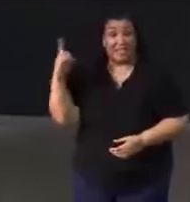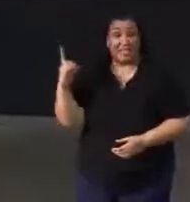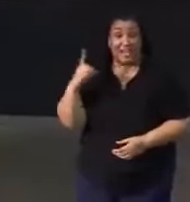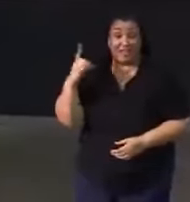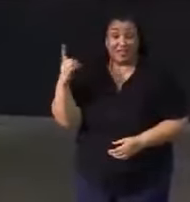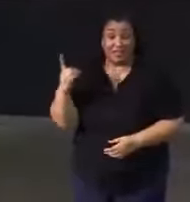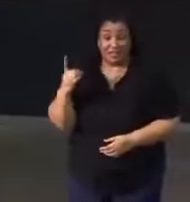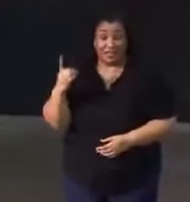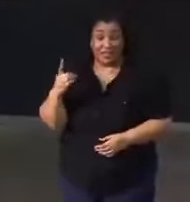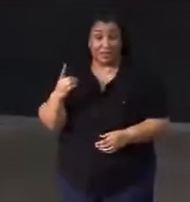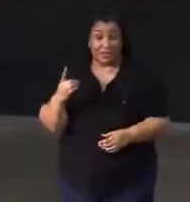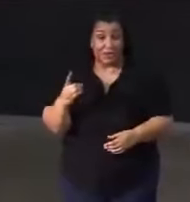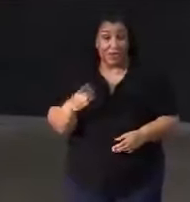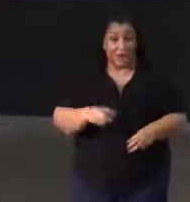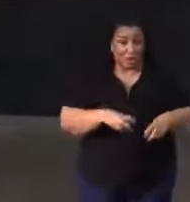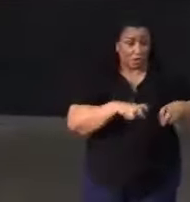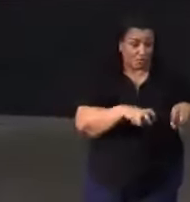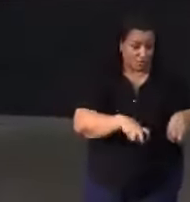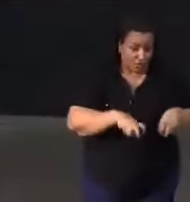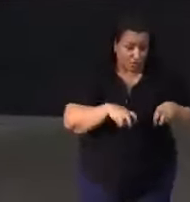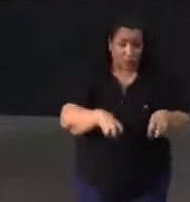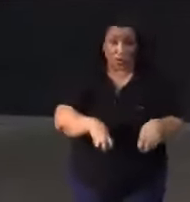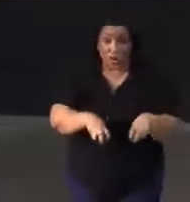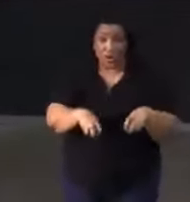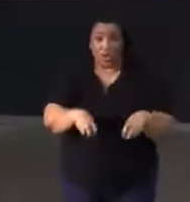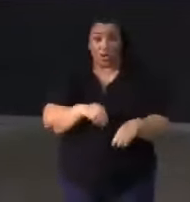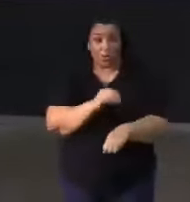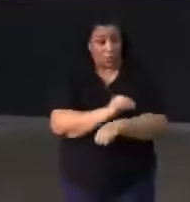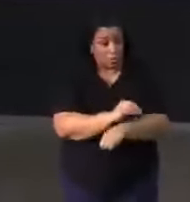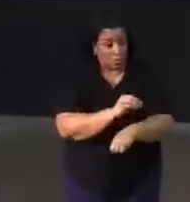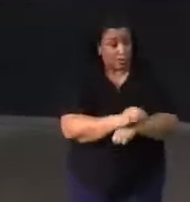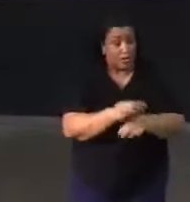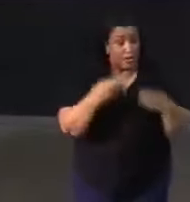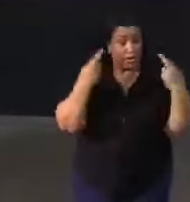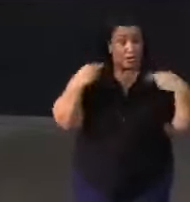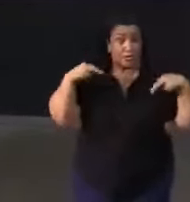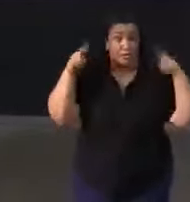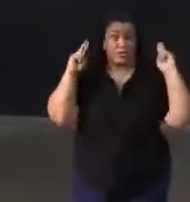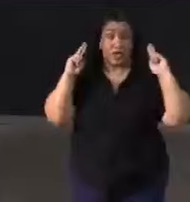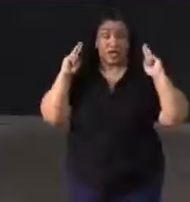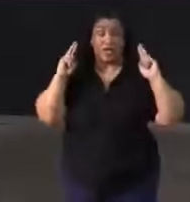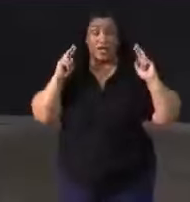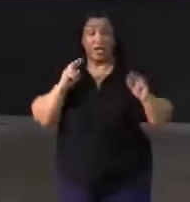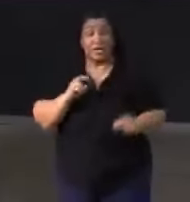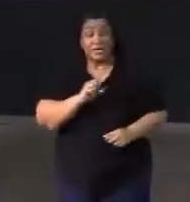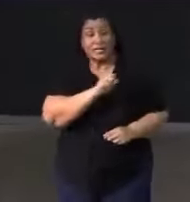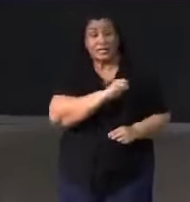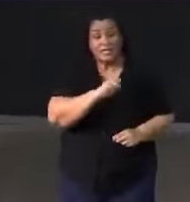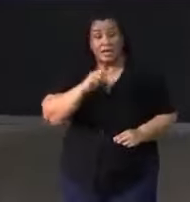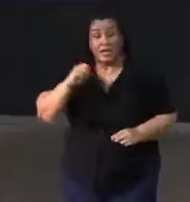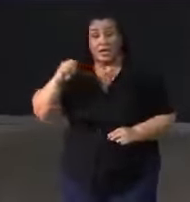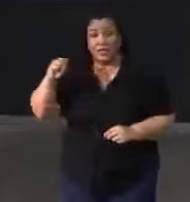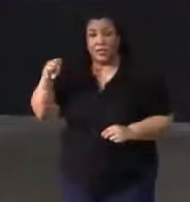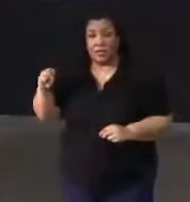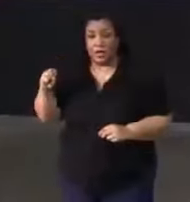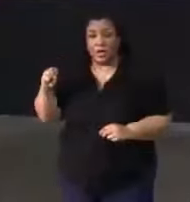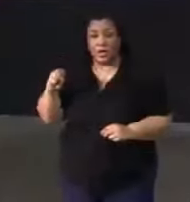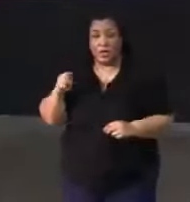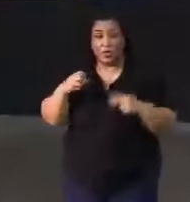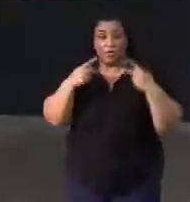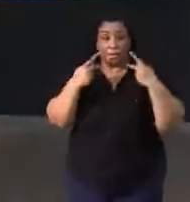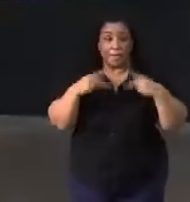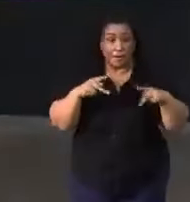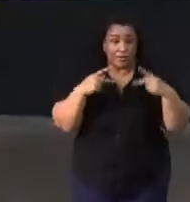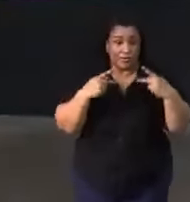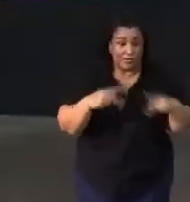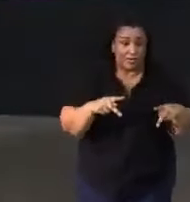pasto e Samuel anuncia que iria na casa de Jessé para ungir um rei. E o seu pai não se dá o trabalho